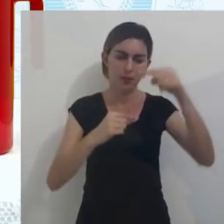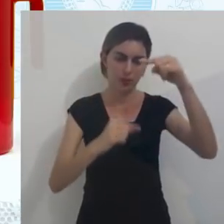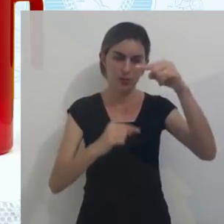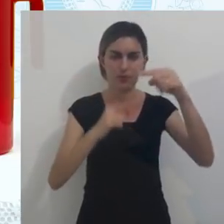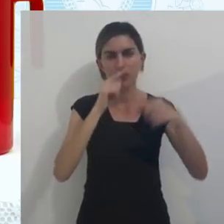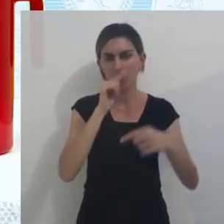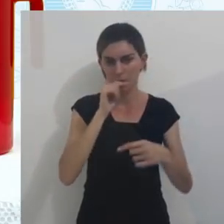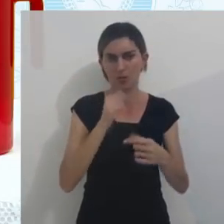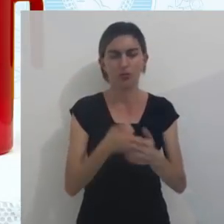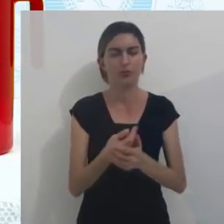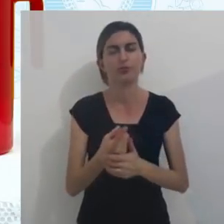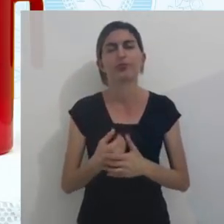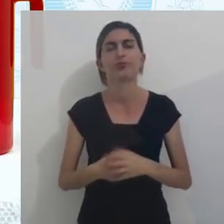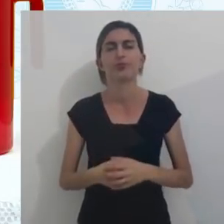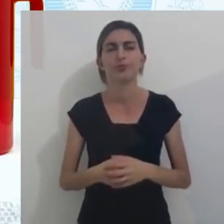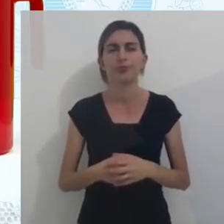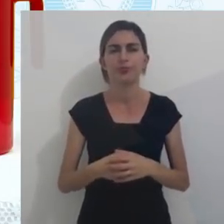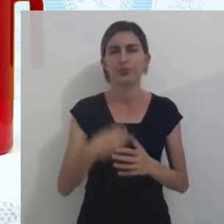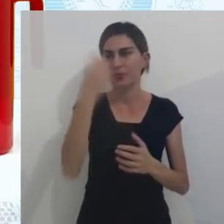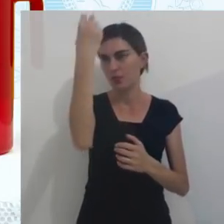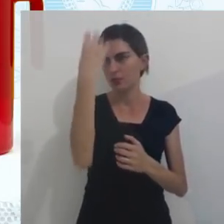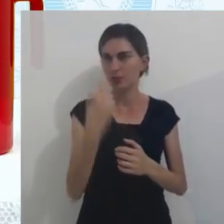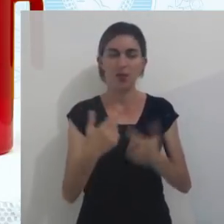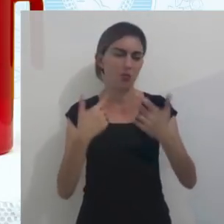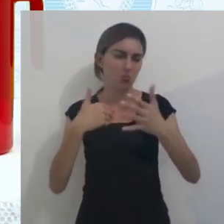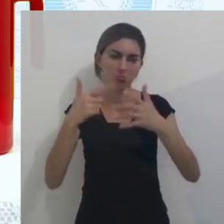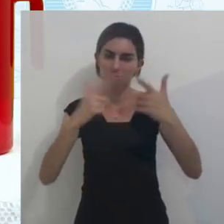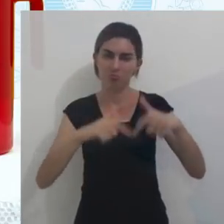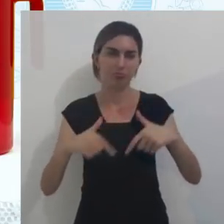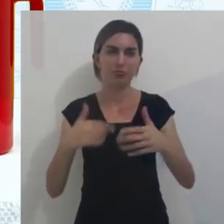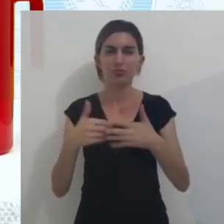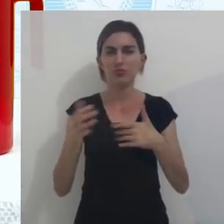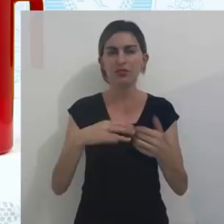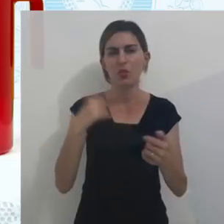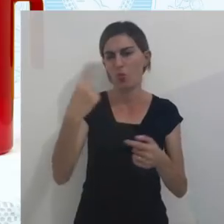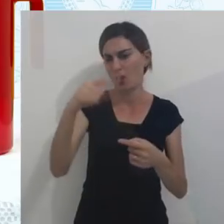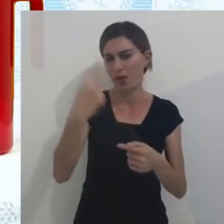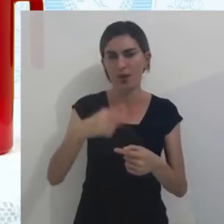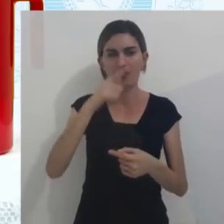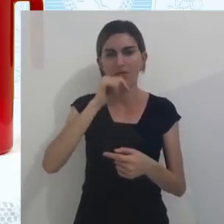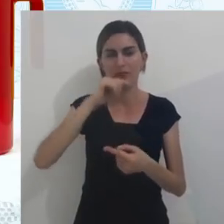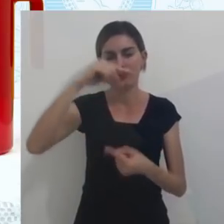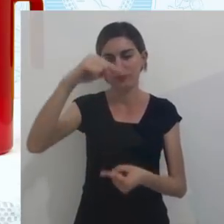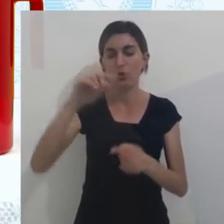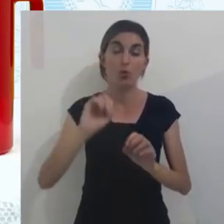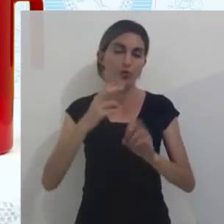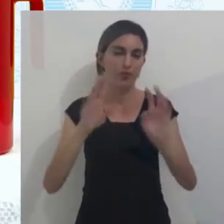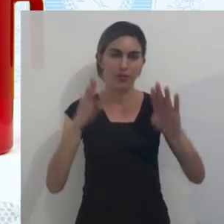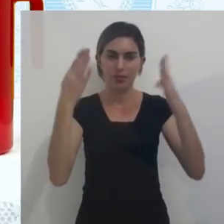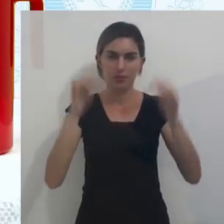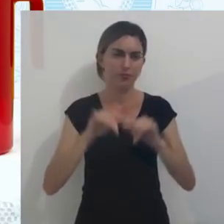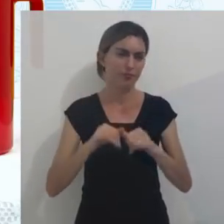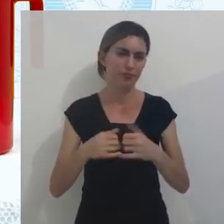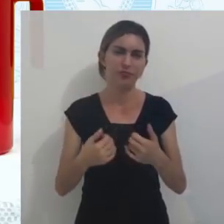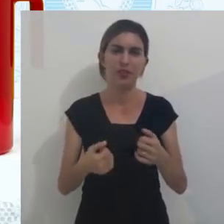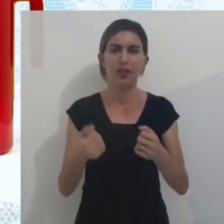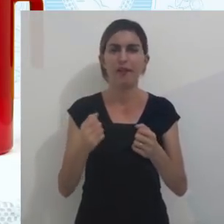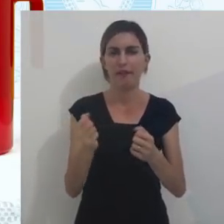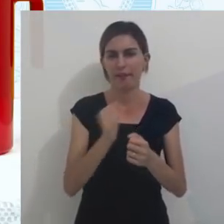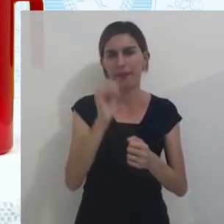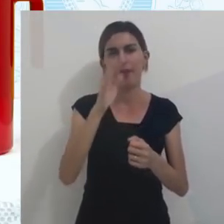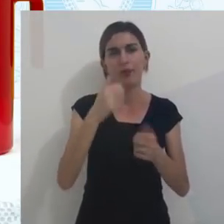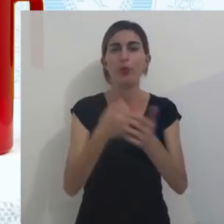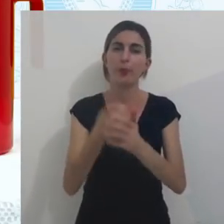aí no sinal de trânsito, vendendo ao real, ou se não, naquelas festas super caras que você pode comprar